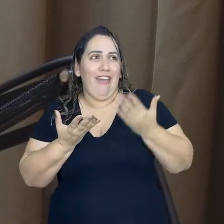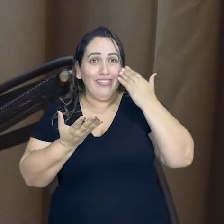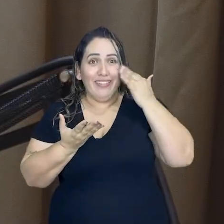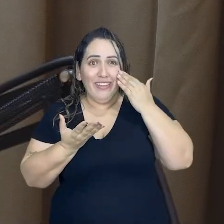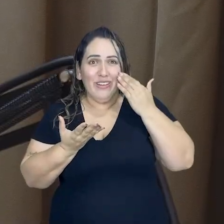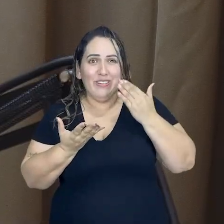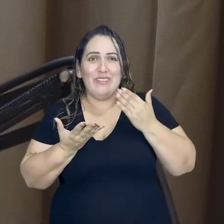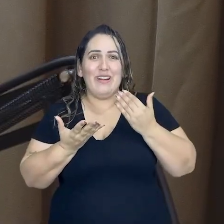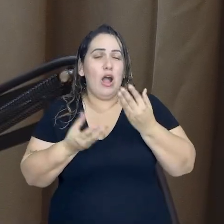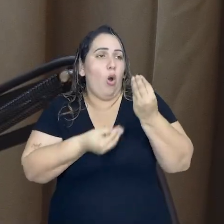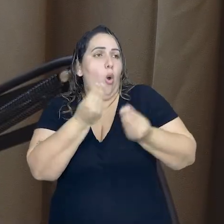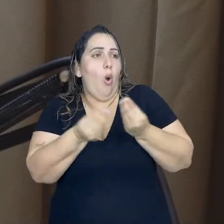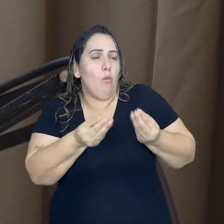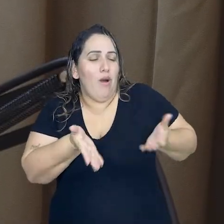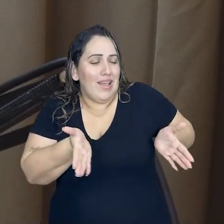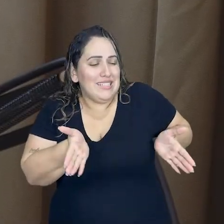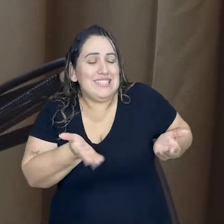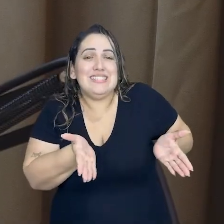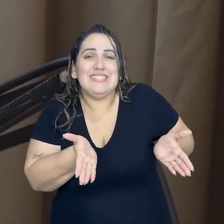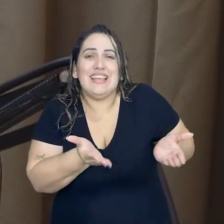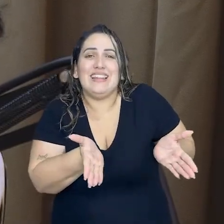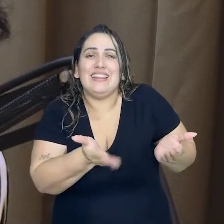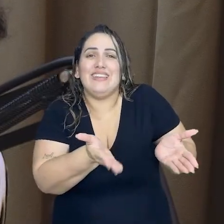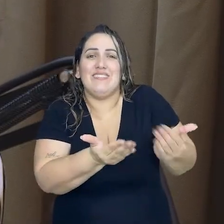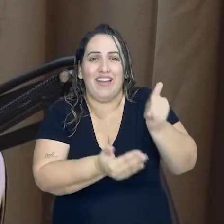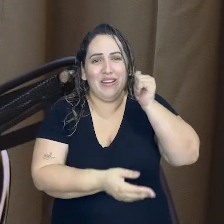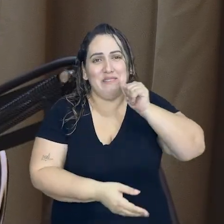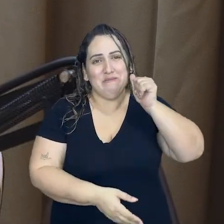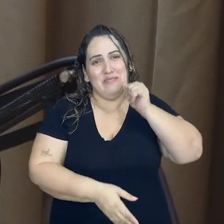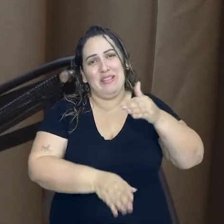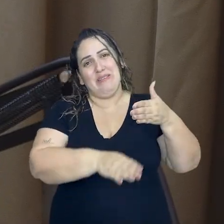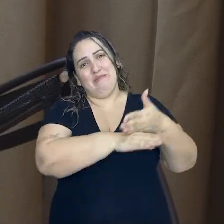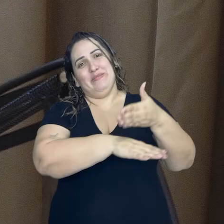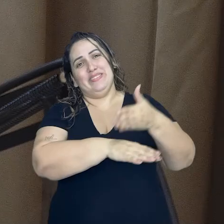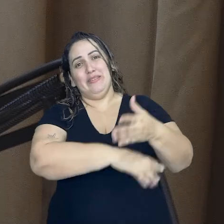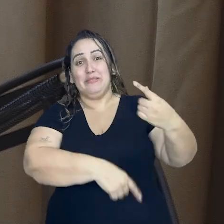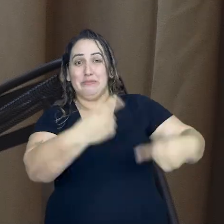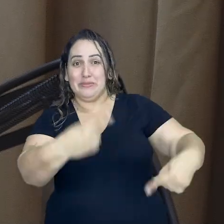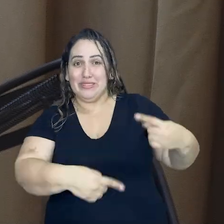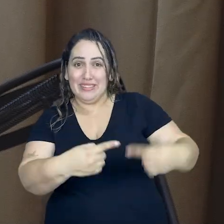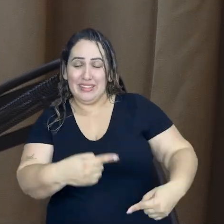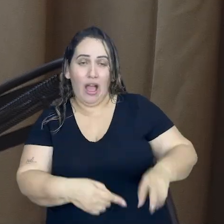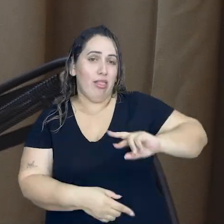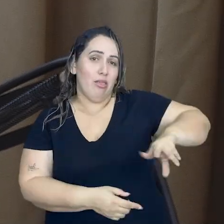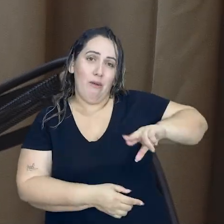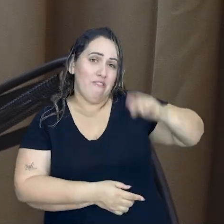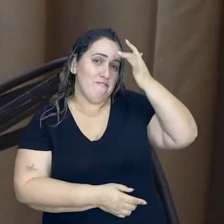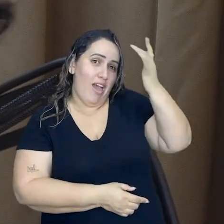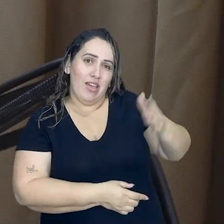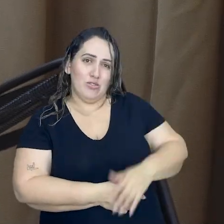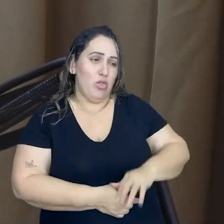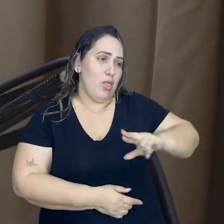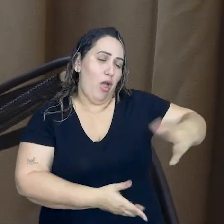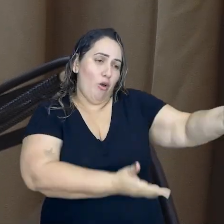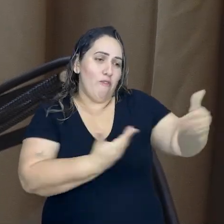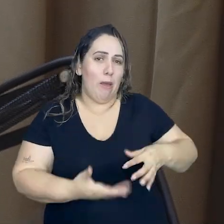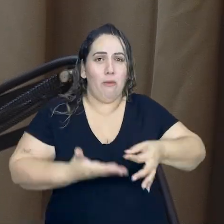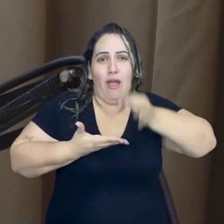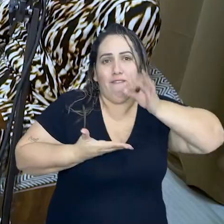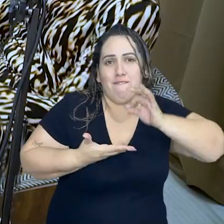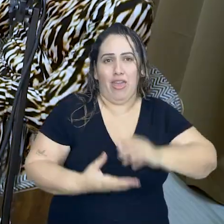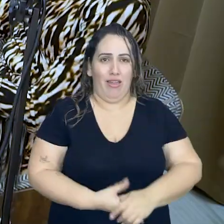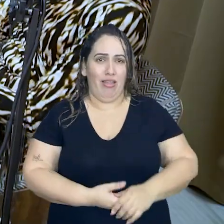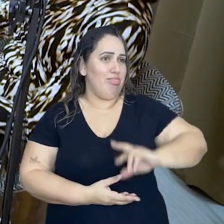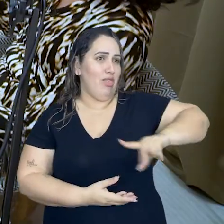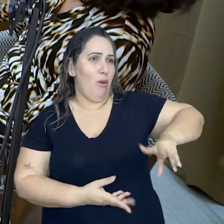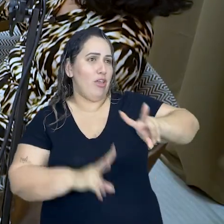incentivar a mulher a participar na política. Não é promover um café, não é fazer uma palestra sobre alguma coisa, não é isso.